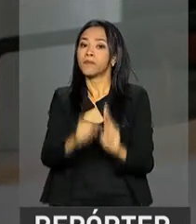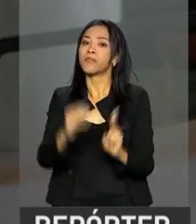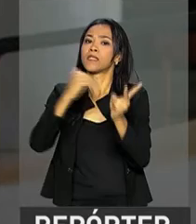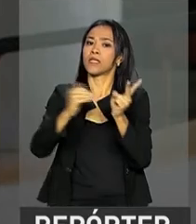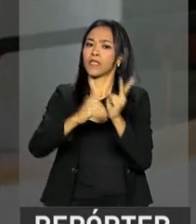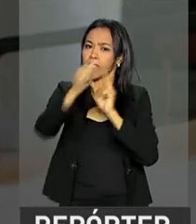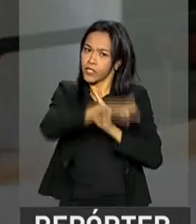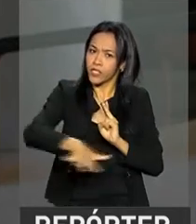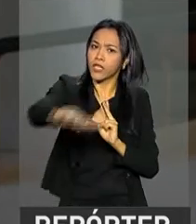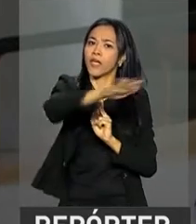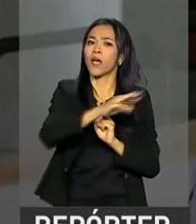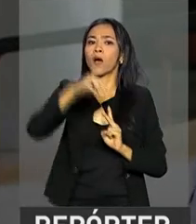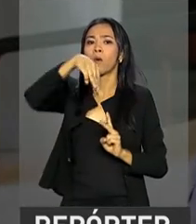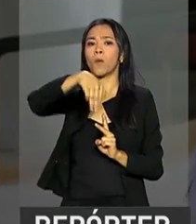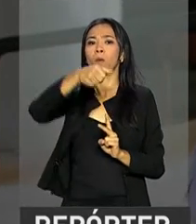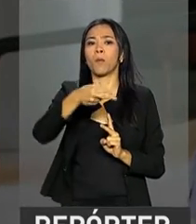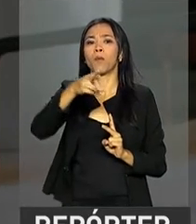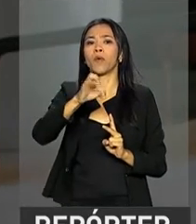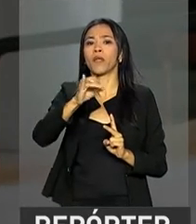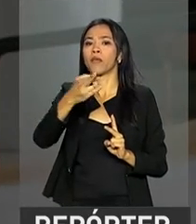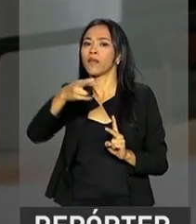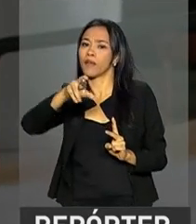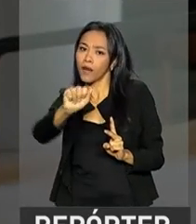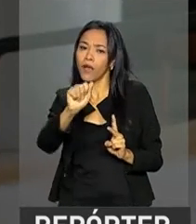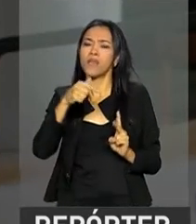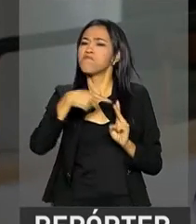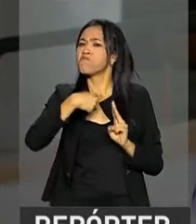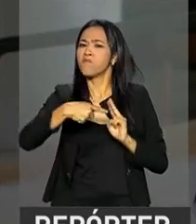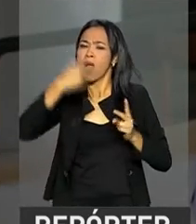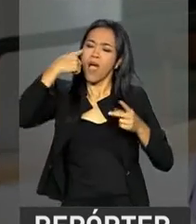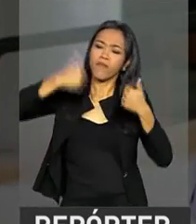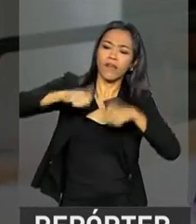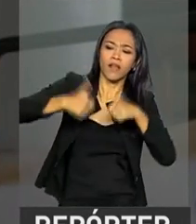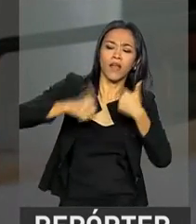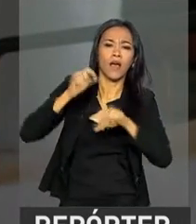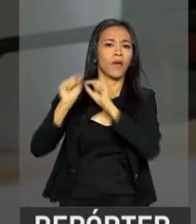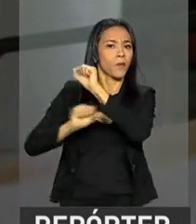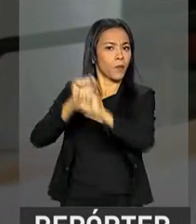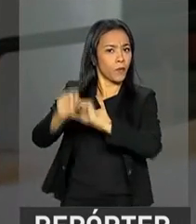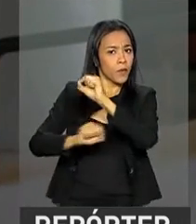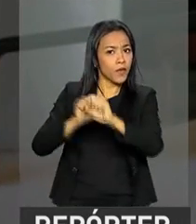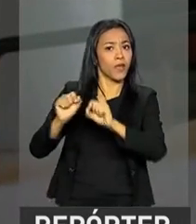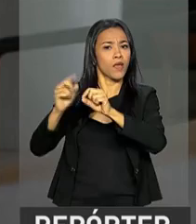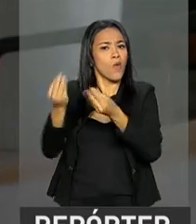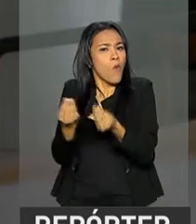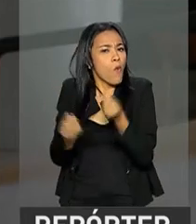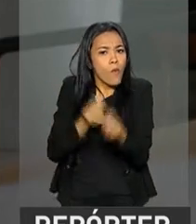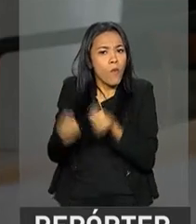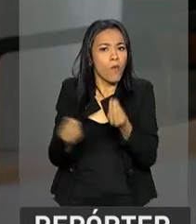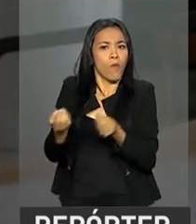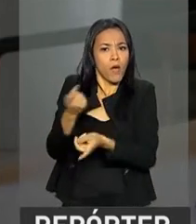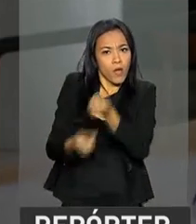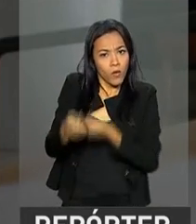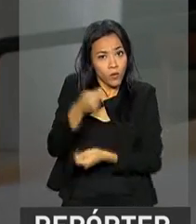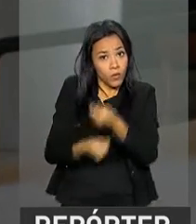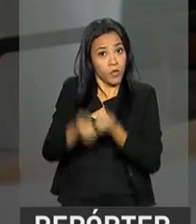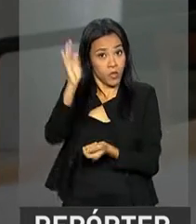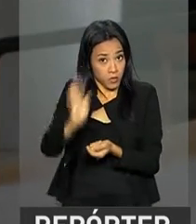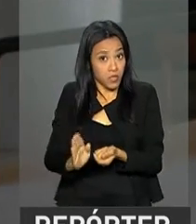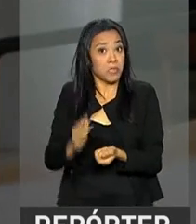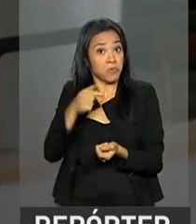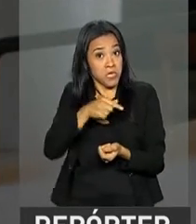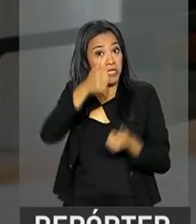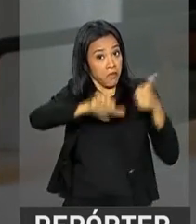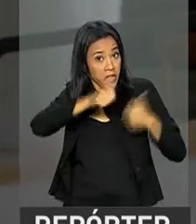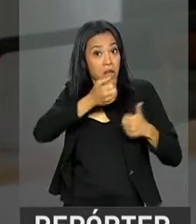geral da presidência moreira franco e eles avaliaram a indicadores e o próprio desempenho da economia brasileira ea avaliação foi